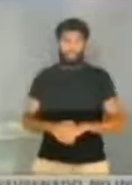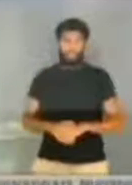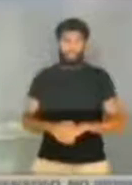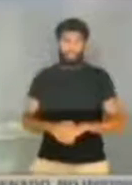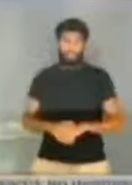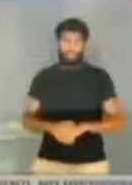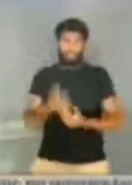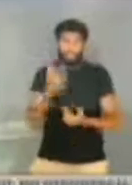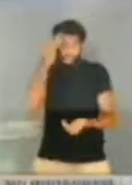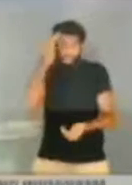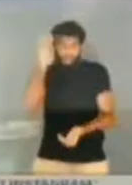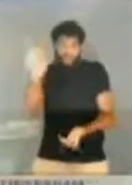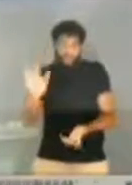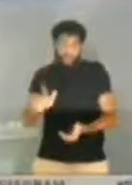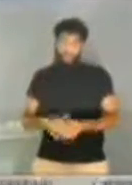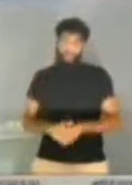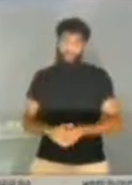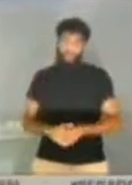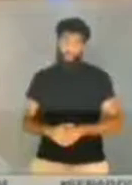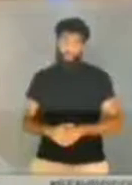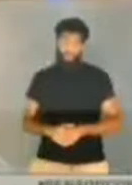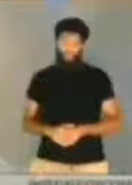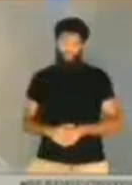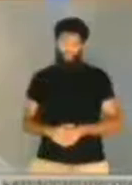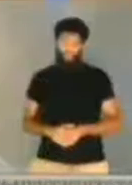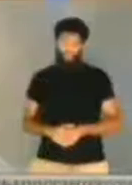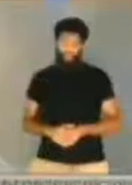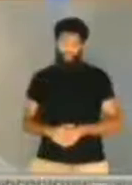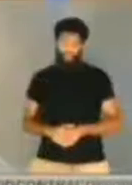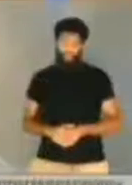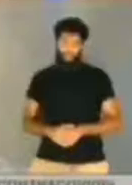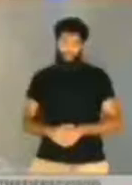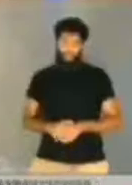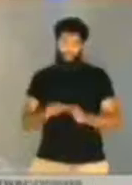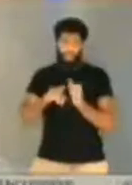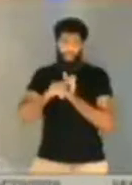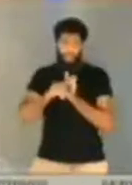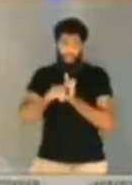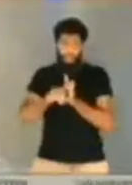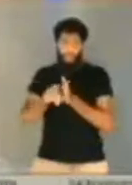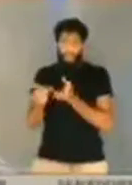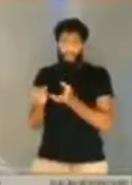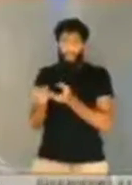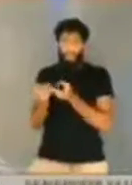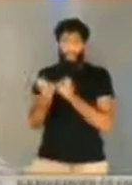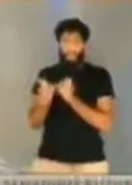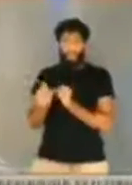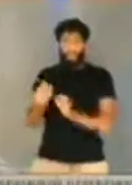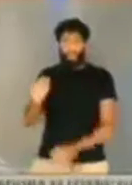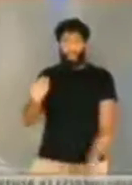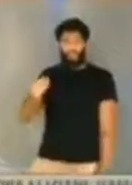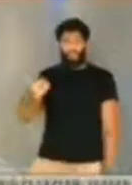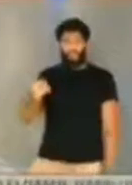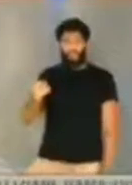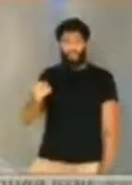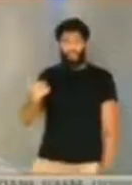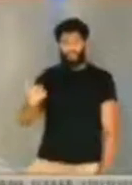A senhora não sabe, doutora. É o exame para identificar